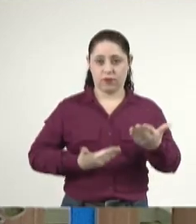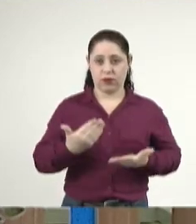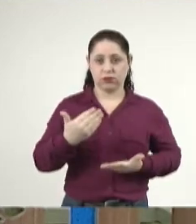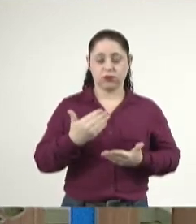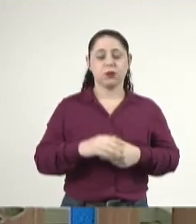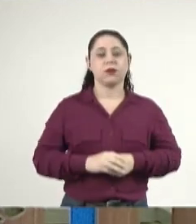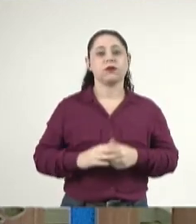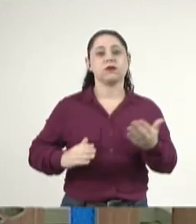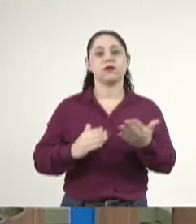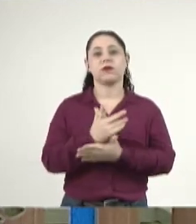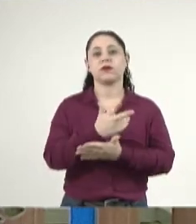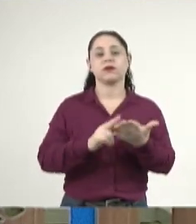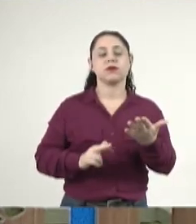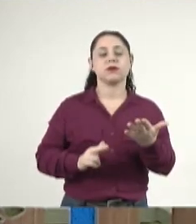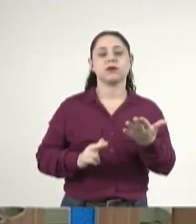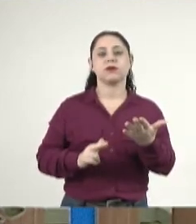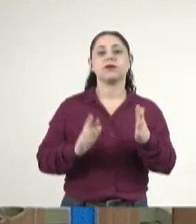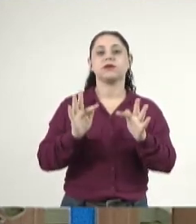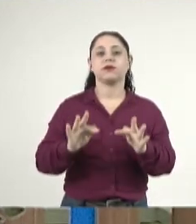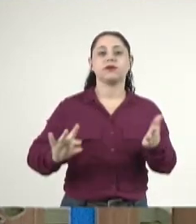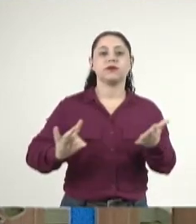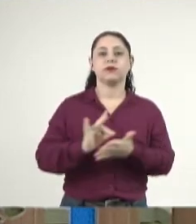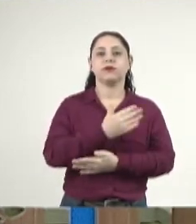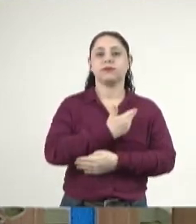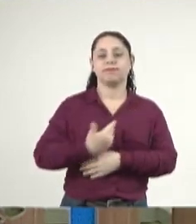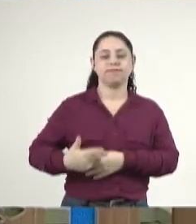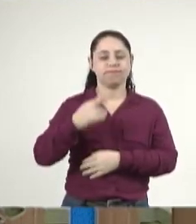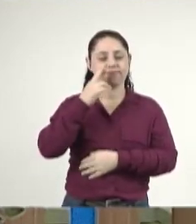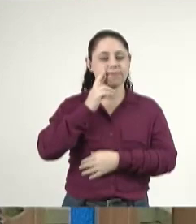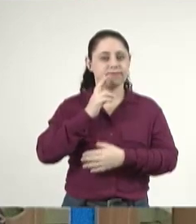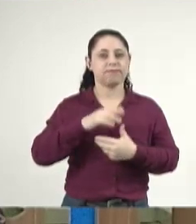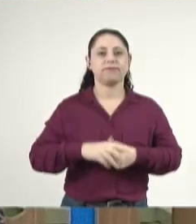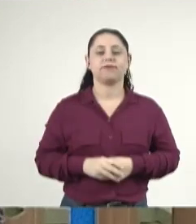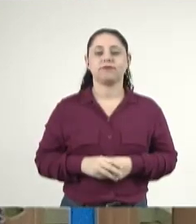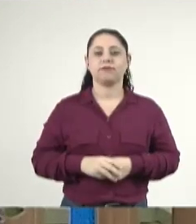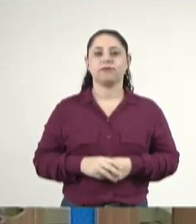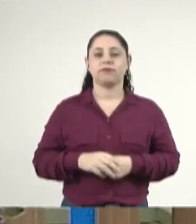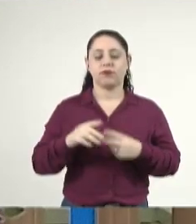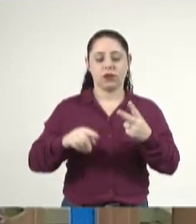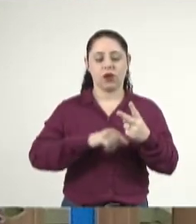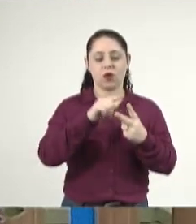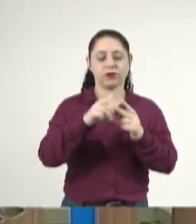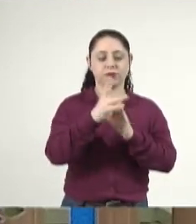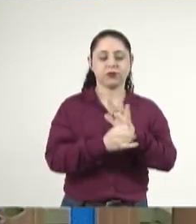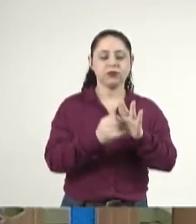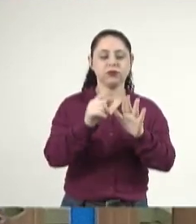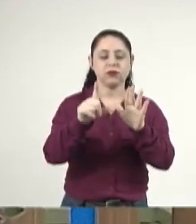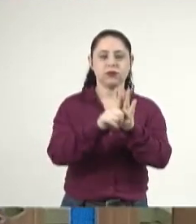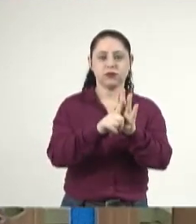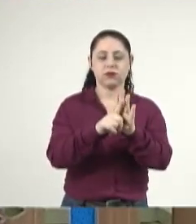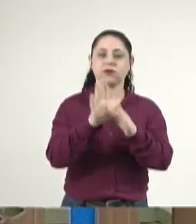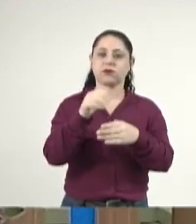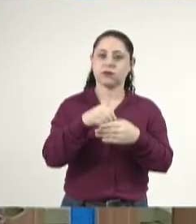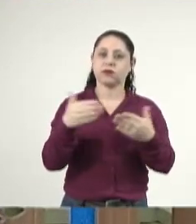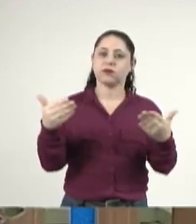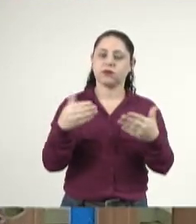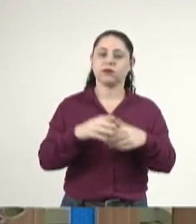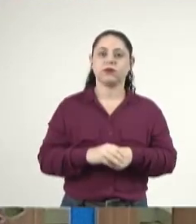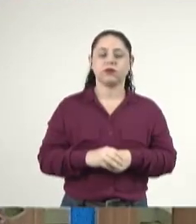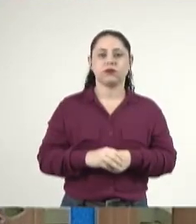matéria aprovada em redação final, vai para a sanção do governador Eduardo Rido. O segundo item votado hoje, que inclusive